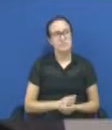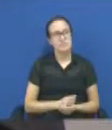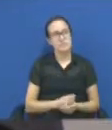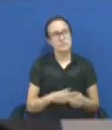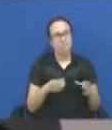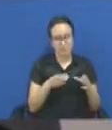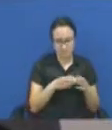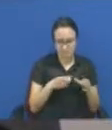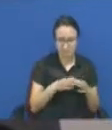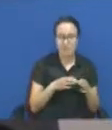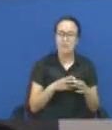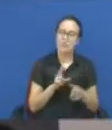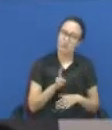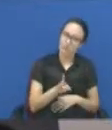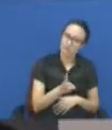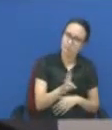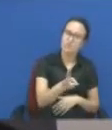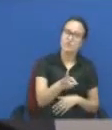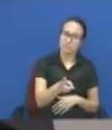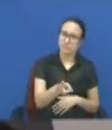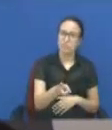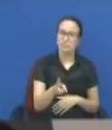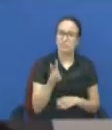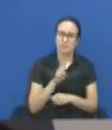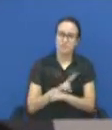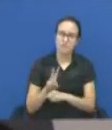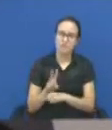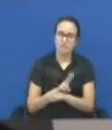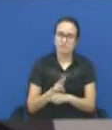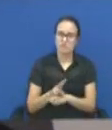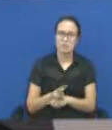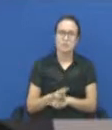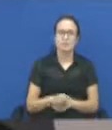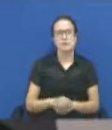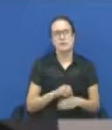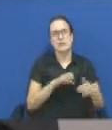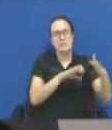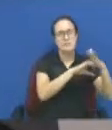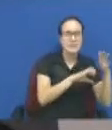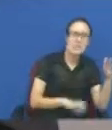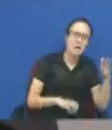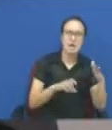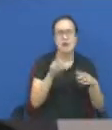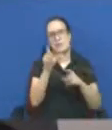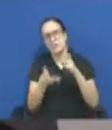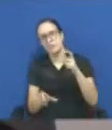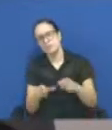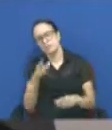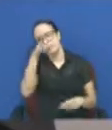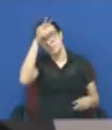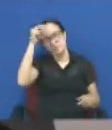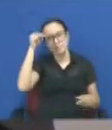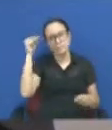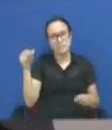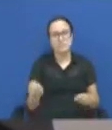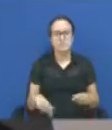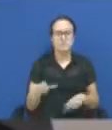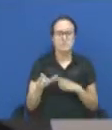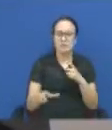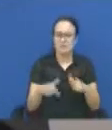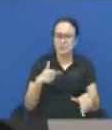continua tendo acometiu, só que essa é uma comissão mista, né, de empresários, do setor dos